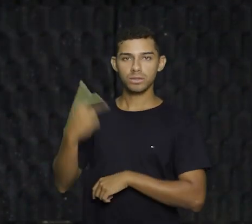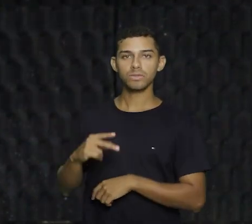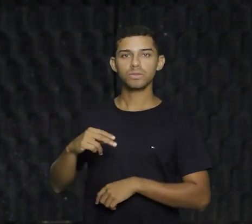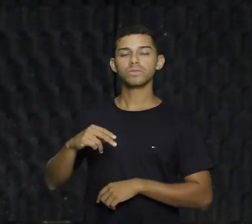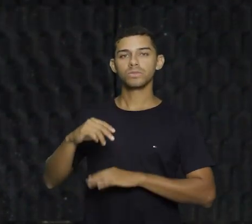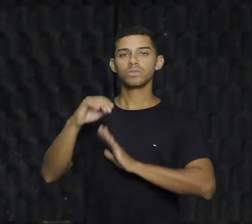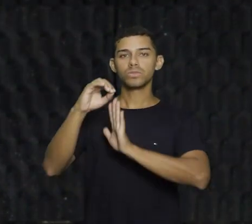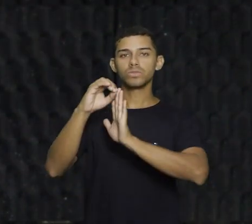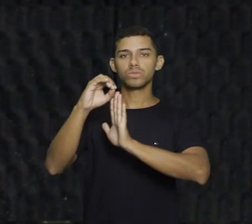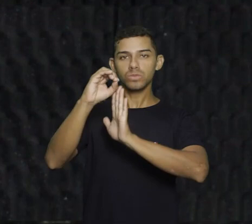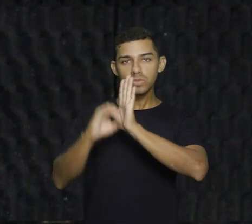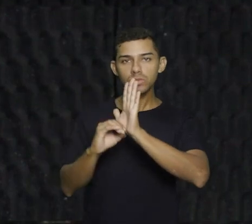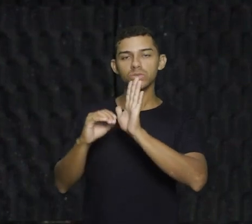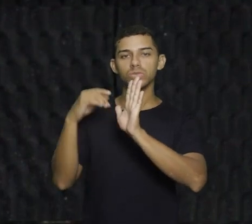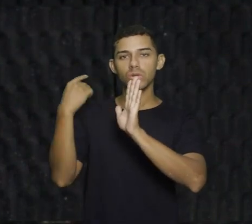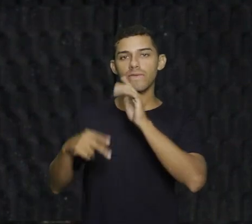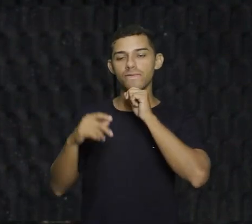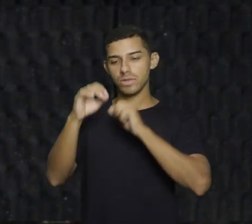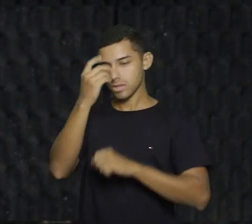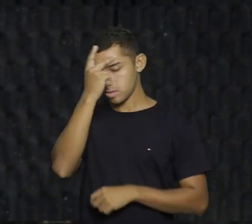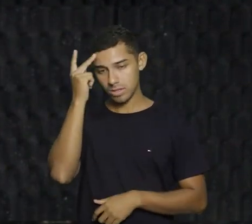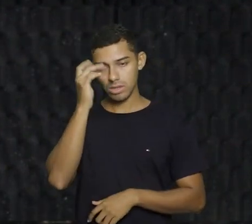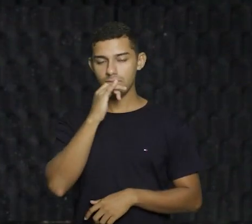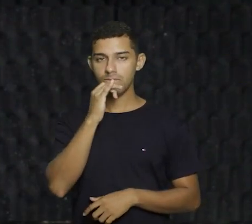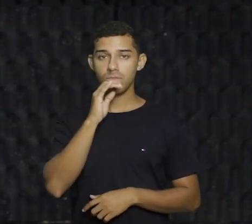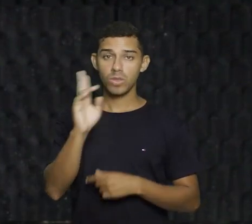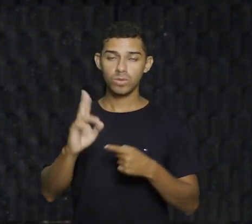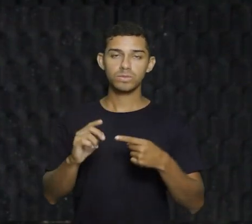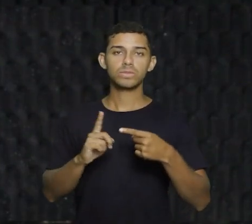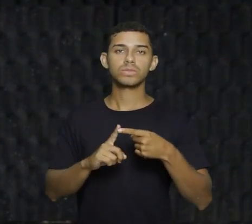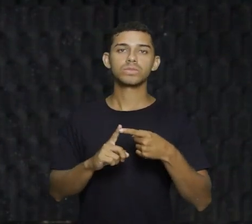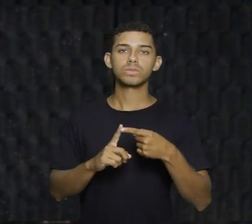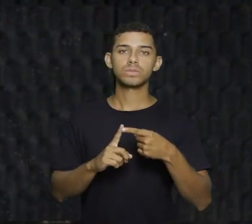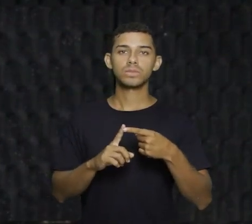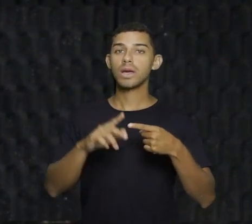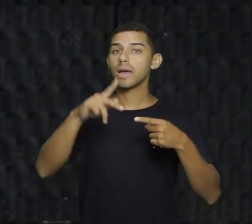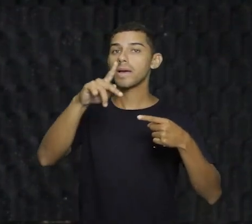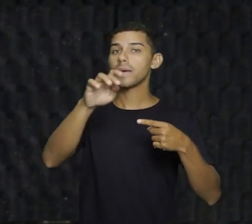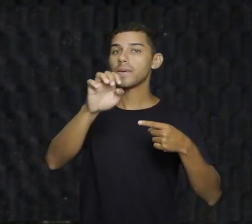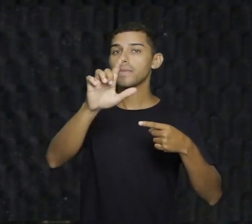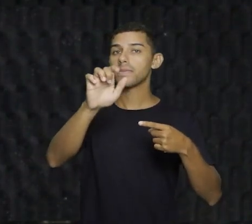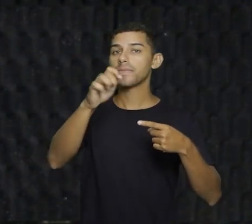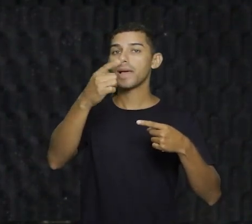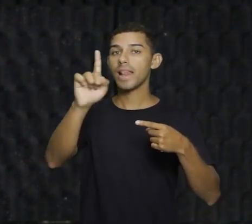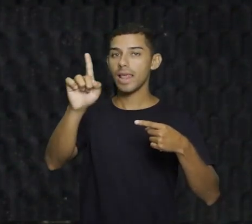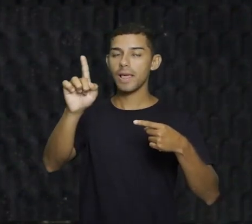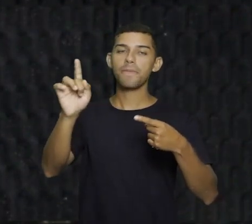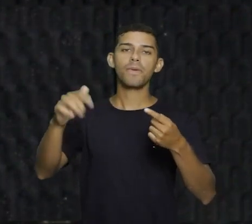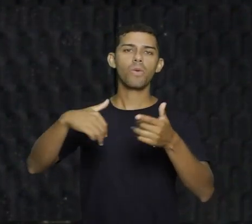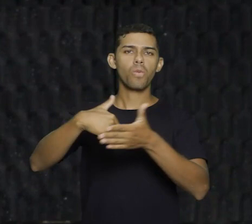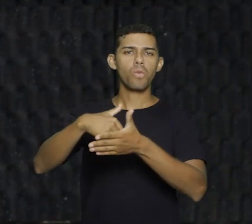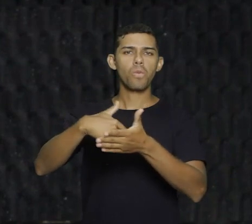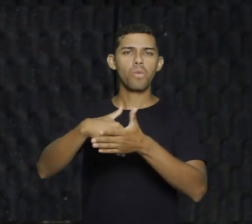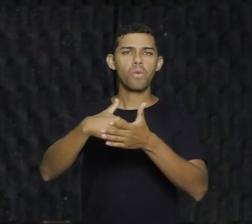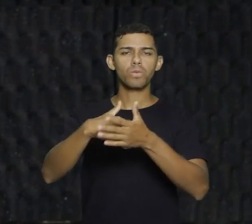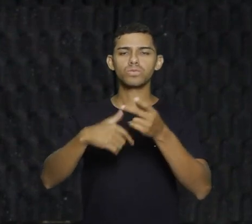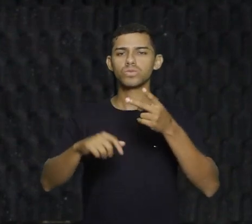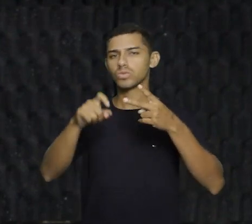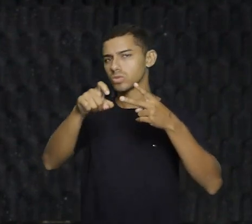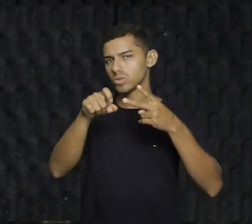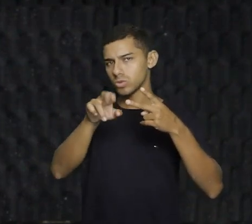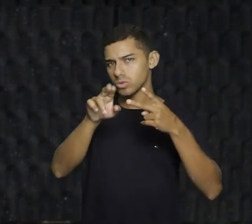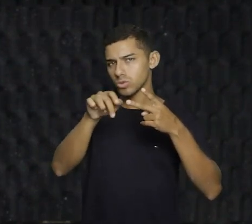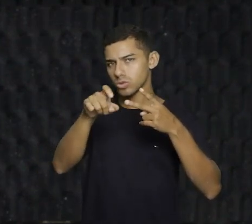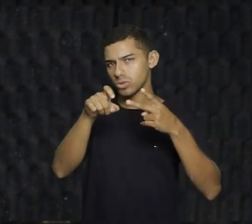pessoa. Exemplo de alguns apelidos que passaram a ser nomes, né? Pelé, o nome do nosso maravilhoso jogador. Xuxa, que